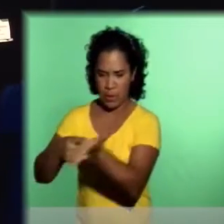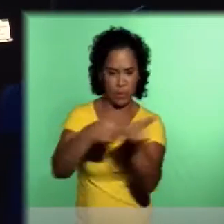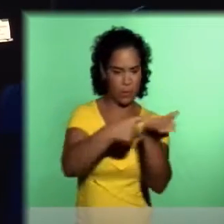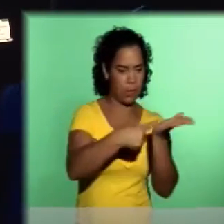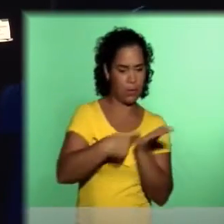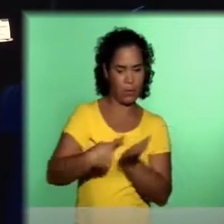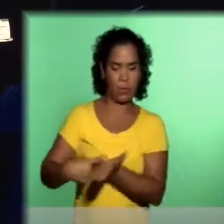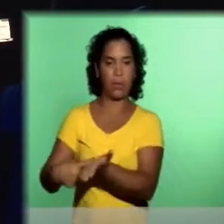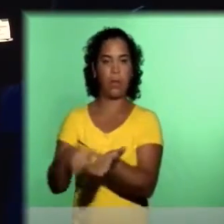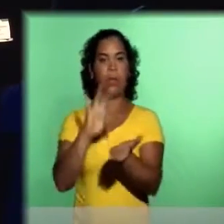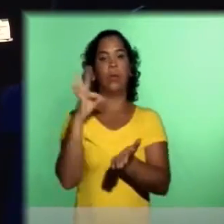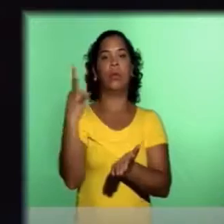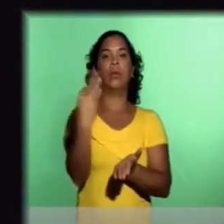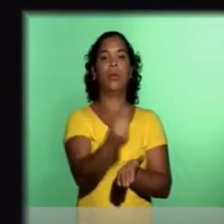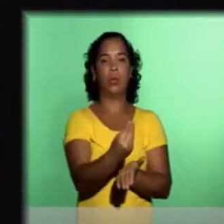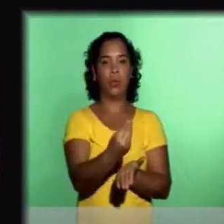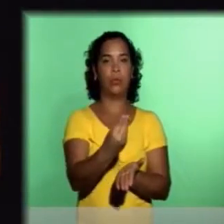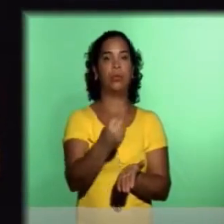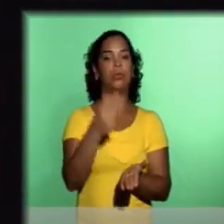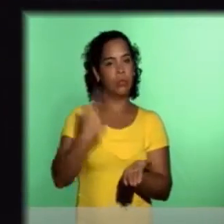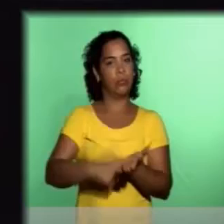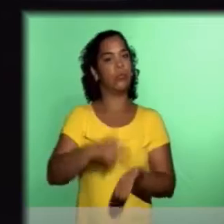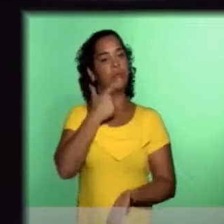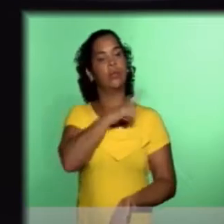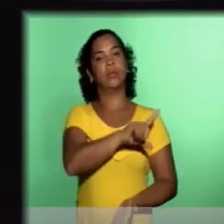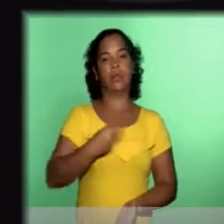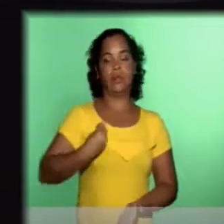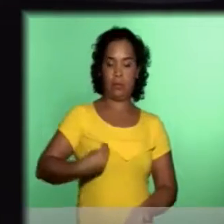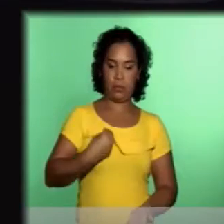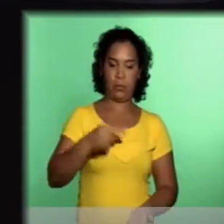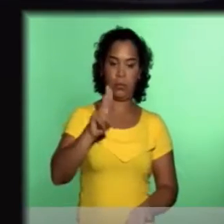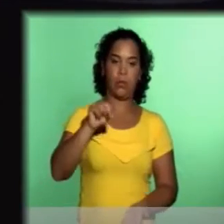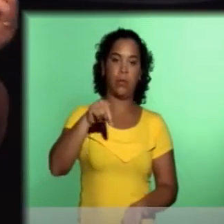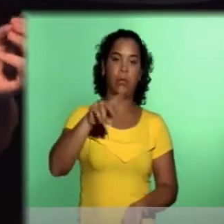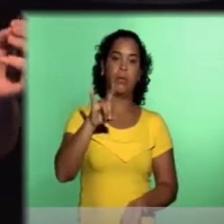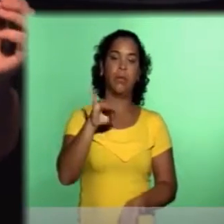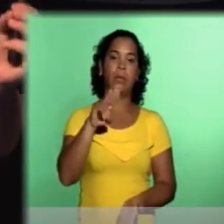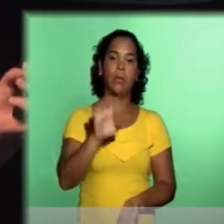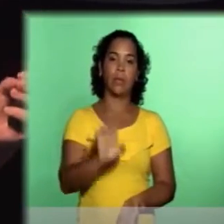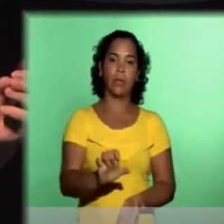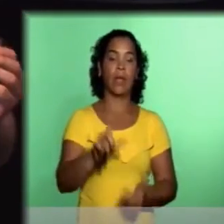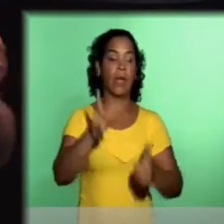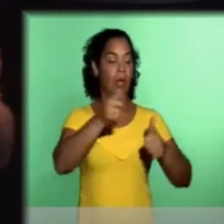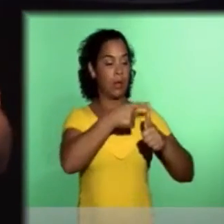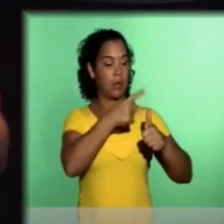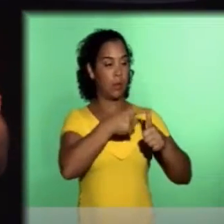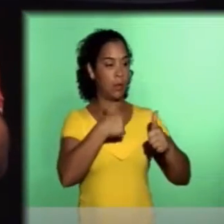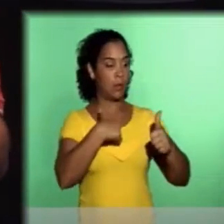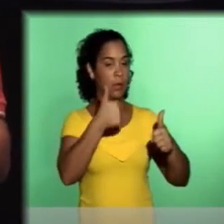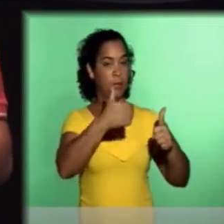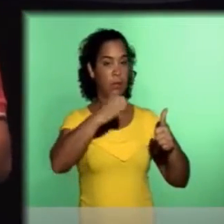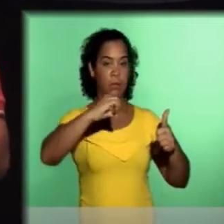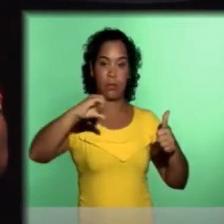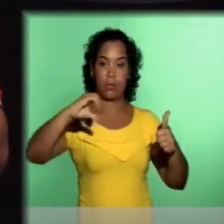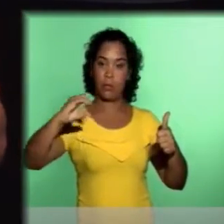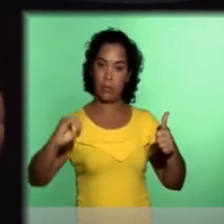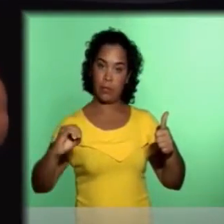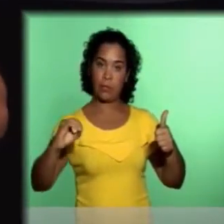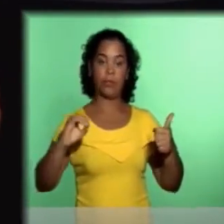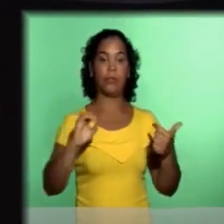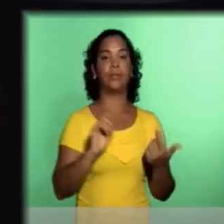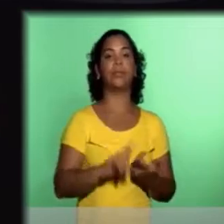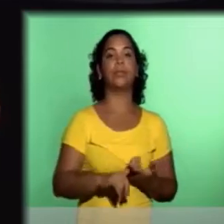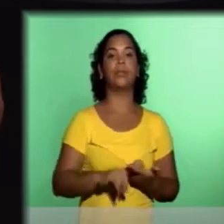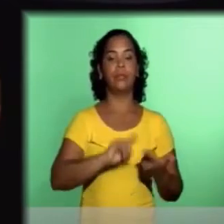participado do processo de construção do Acordo de Jomtien. E aí, retomando para vocês, primeiro teve o Acordo de Jomtien em 1990, em que se